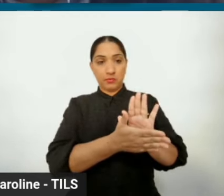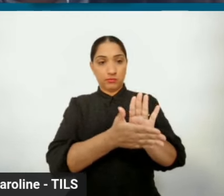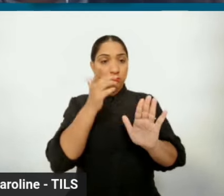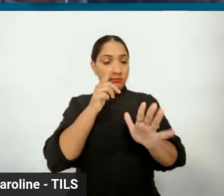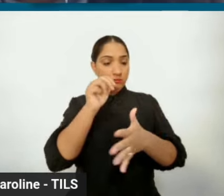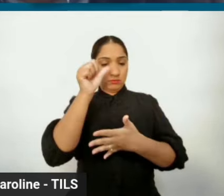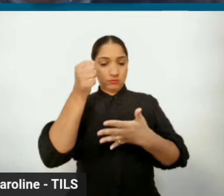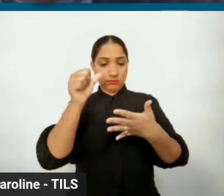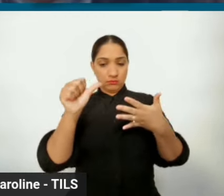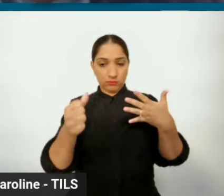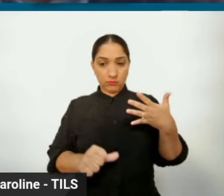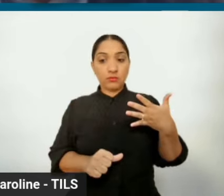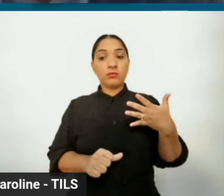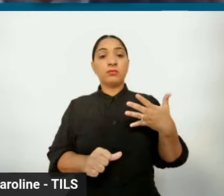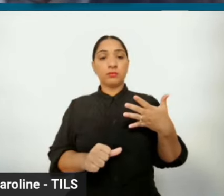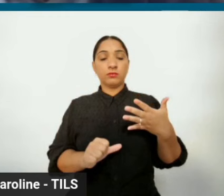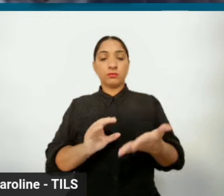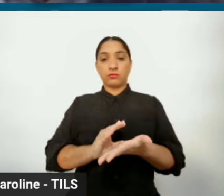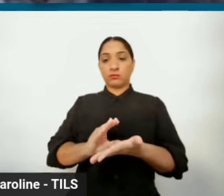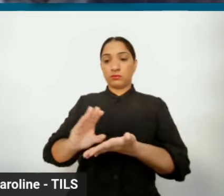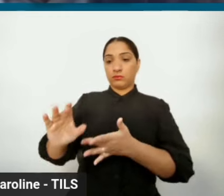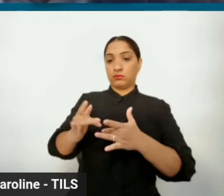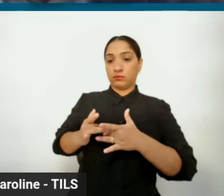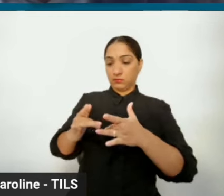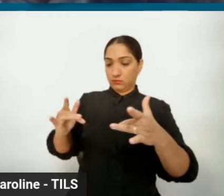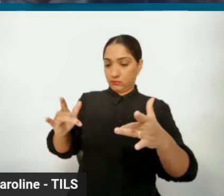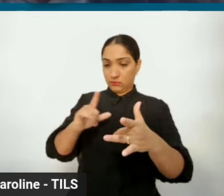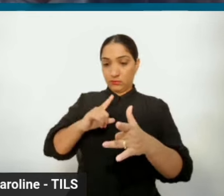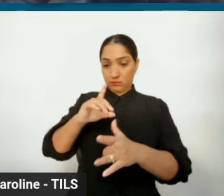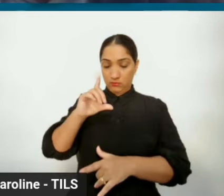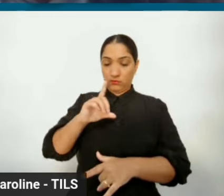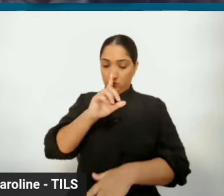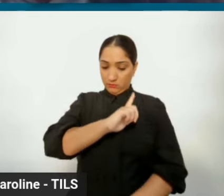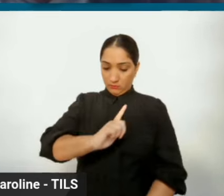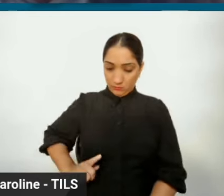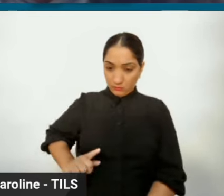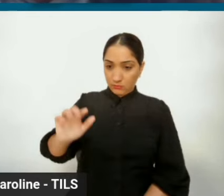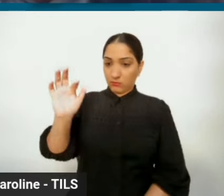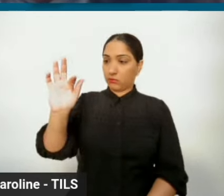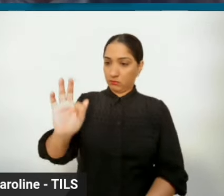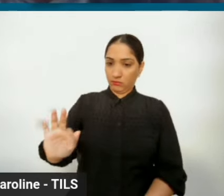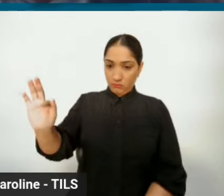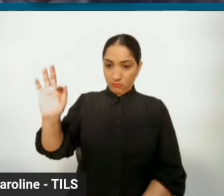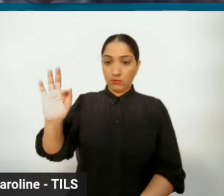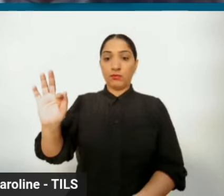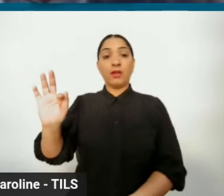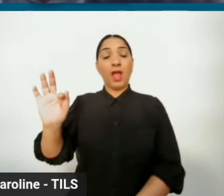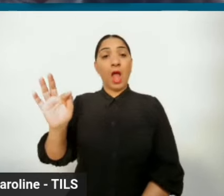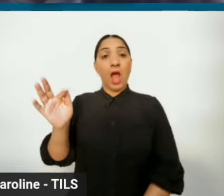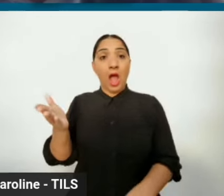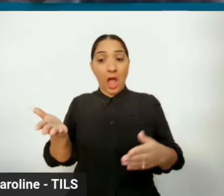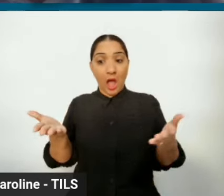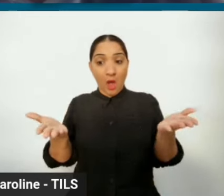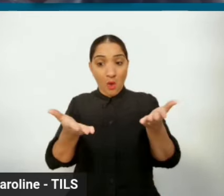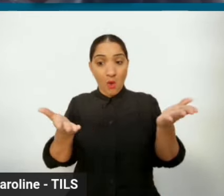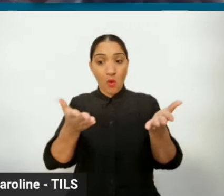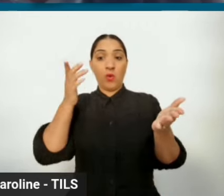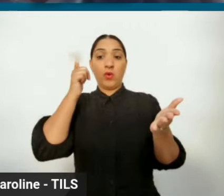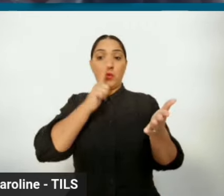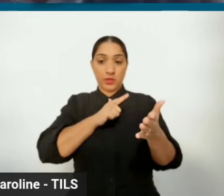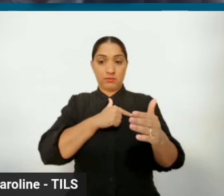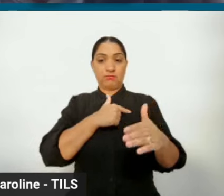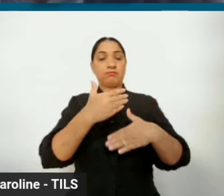avaliação biopsicossocial que foi entregue ao governo federal, né, durante a quinta conferência e agora segue